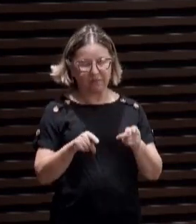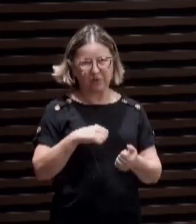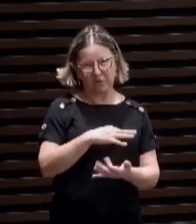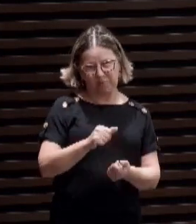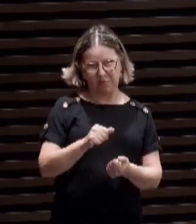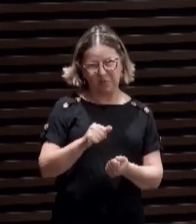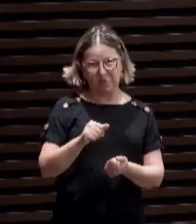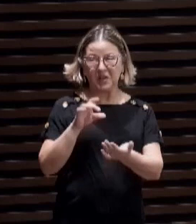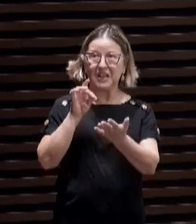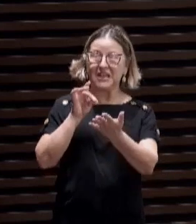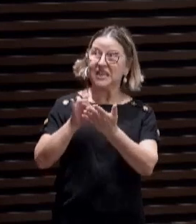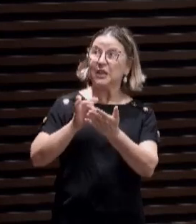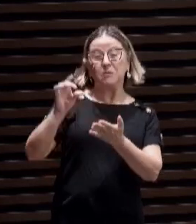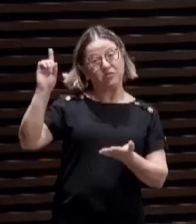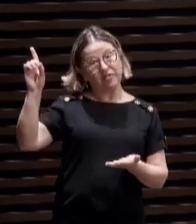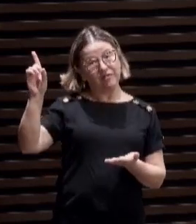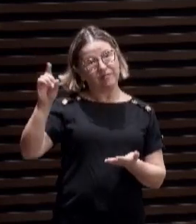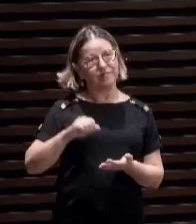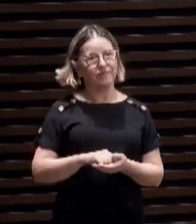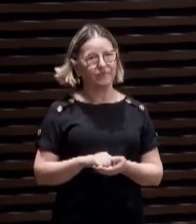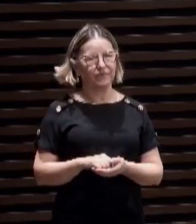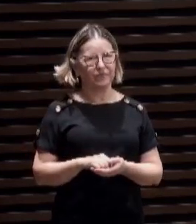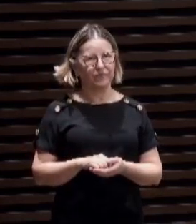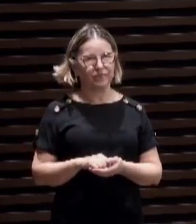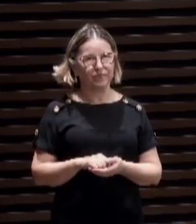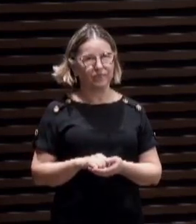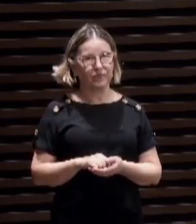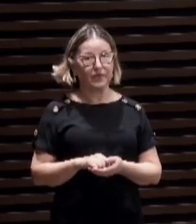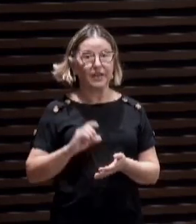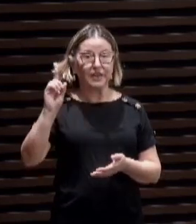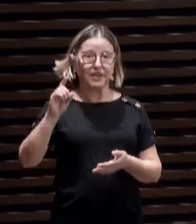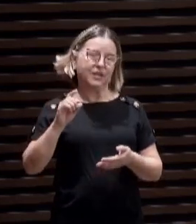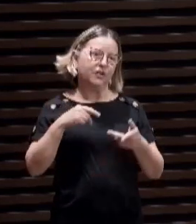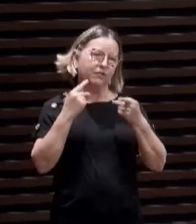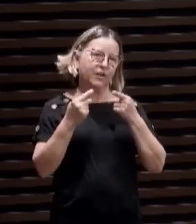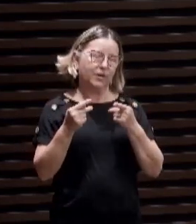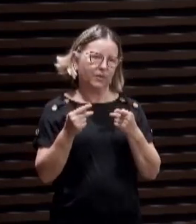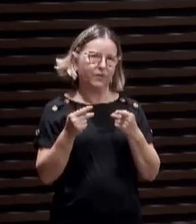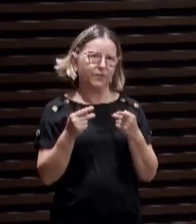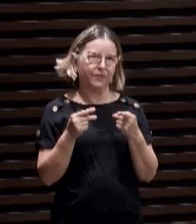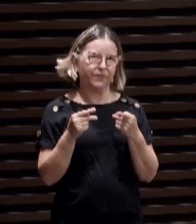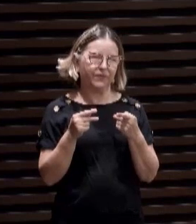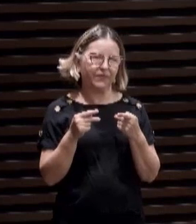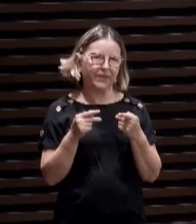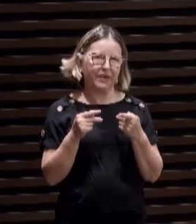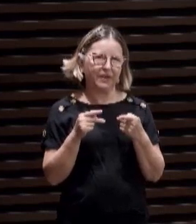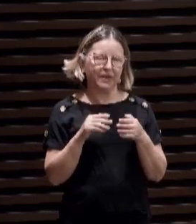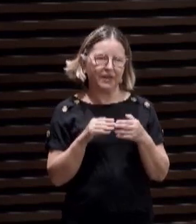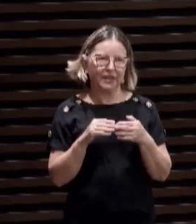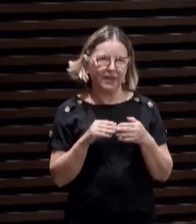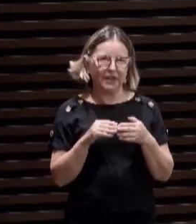Ou supondes que em vão afirma a Escritura, é com ciúme que por nós anseia o Espírito que Ele fez habitar